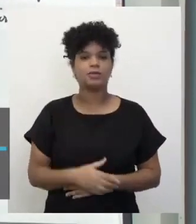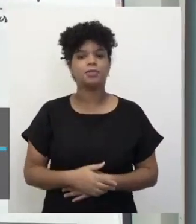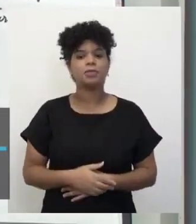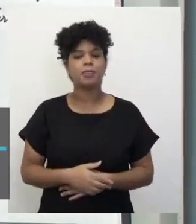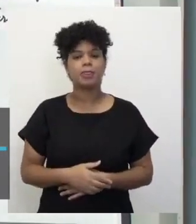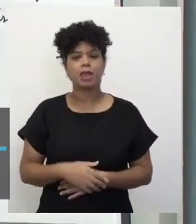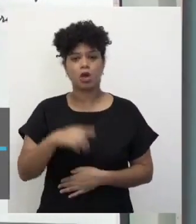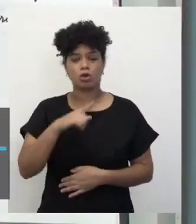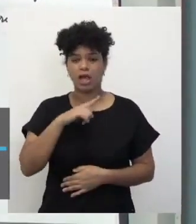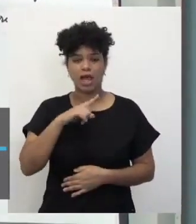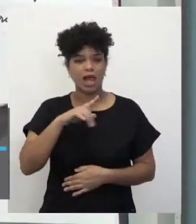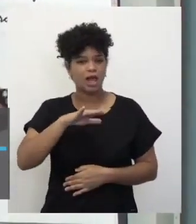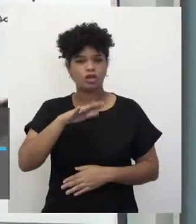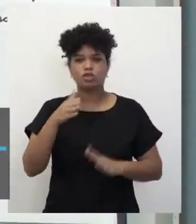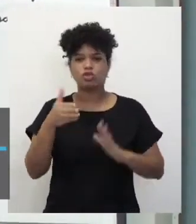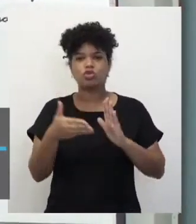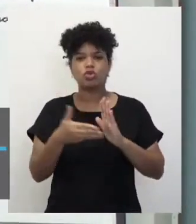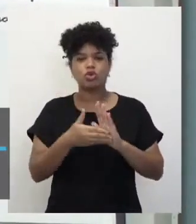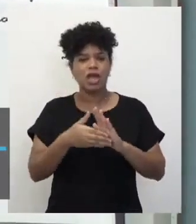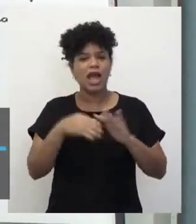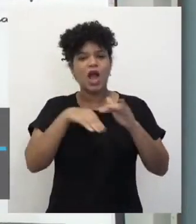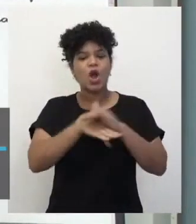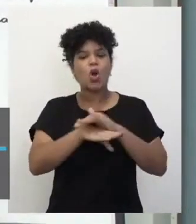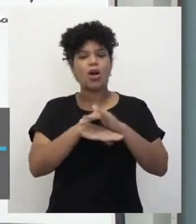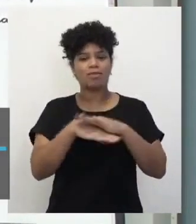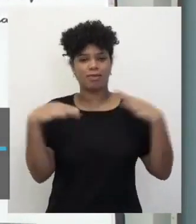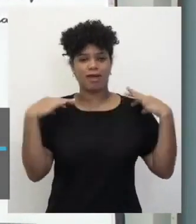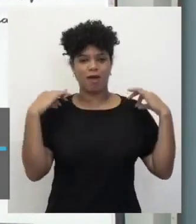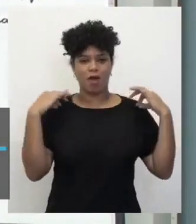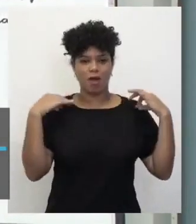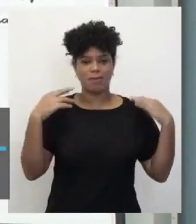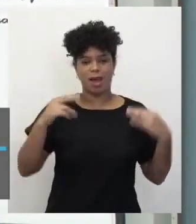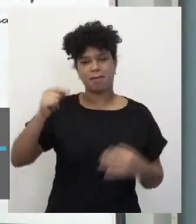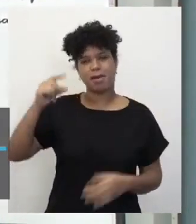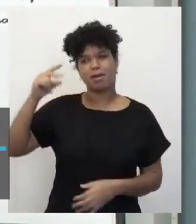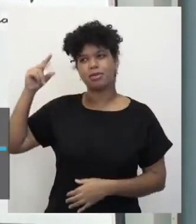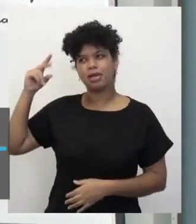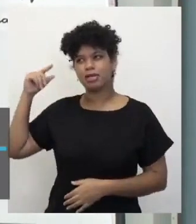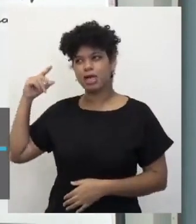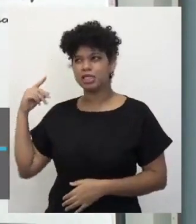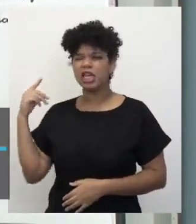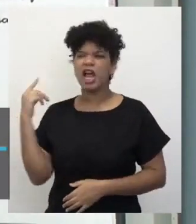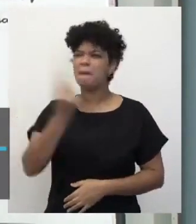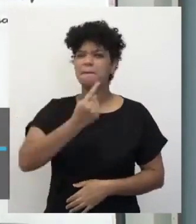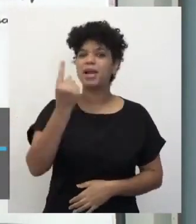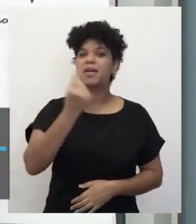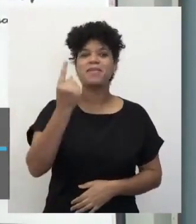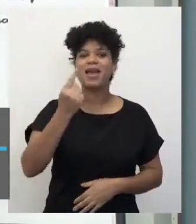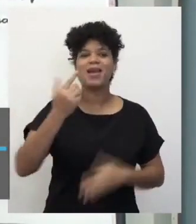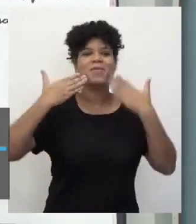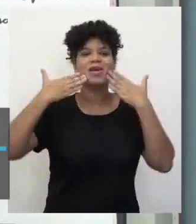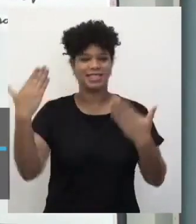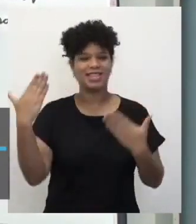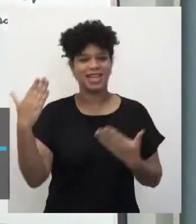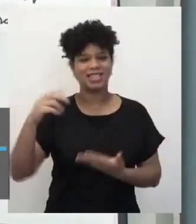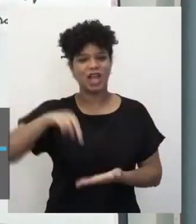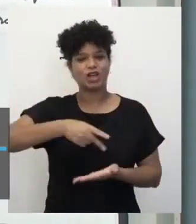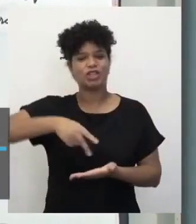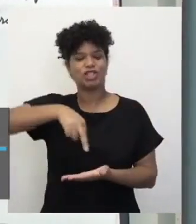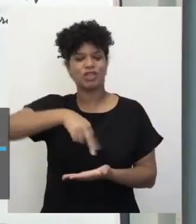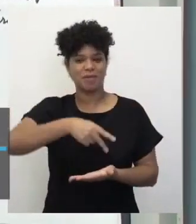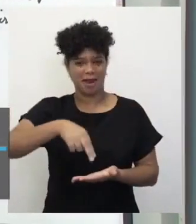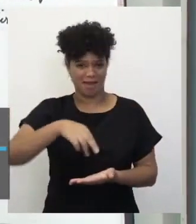tem lá toda uma parte onde se guardam todos os figurinos que foram utilizados desde praticamente a primeira apresentação de balé naquele